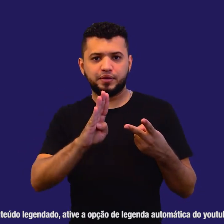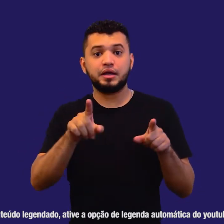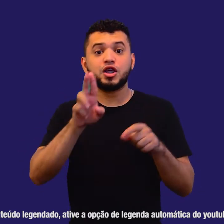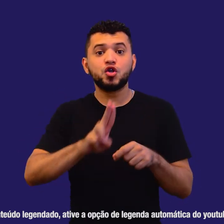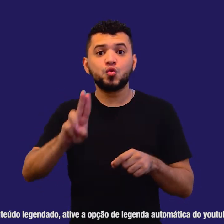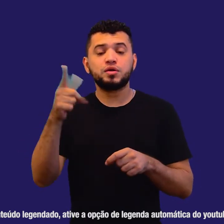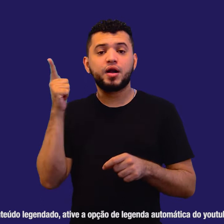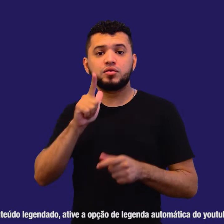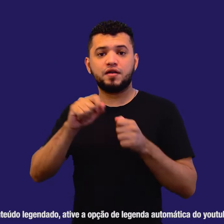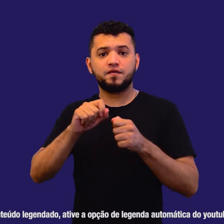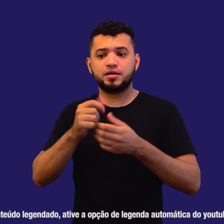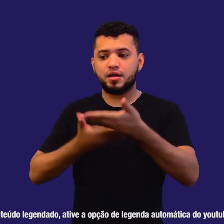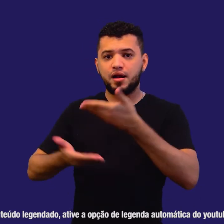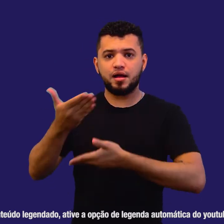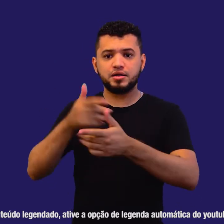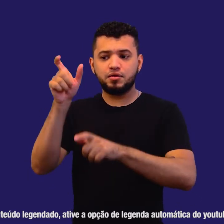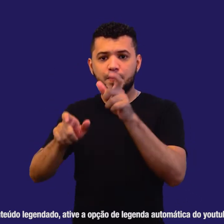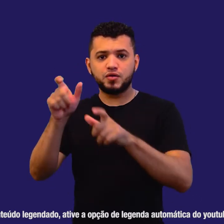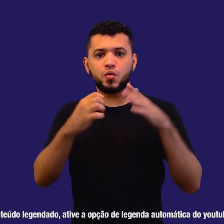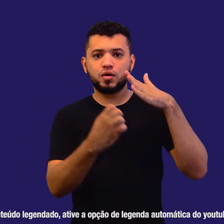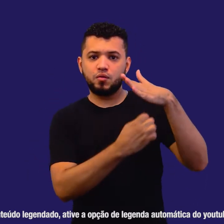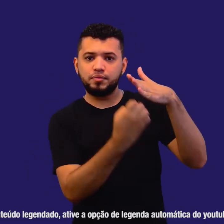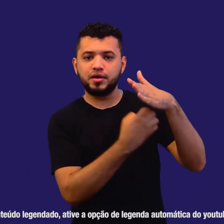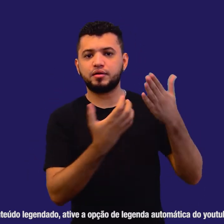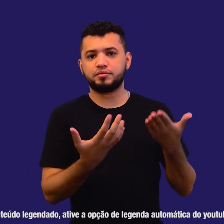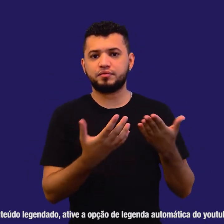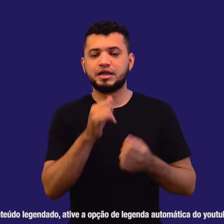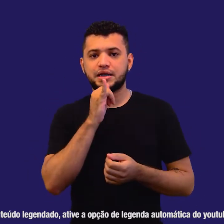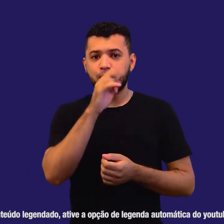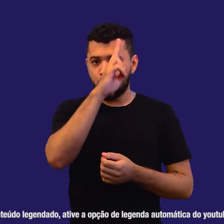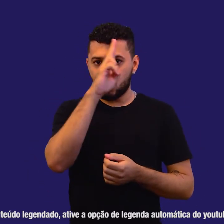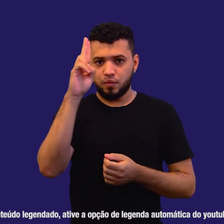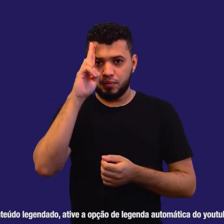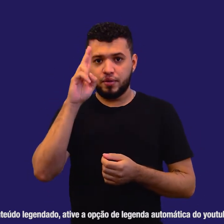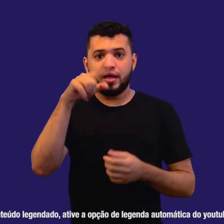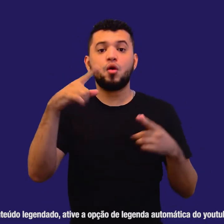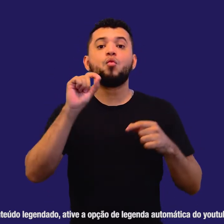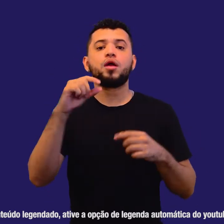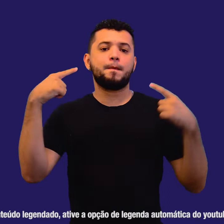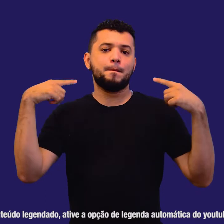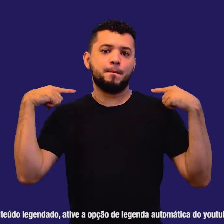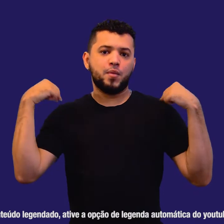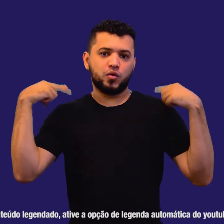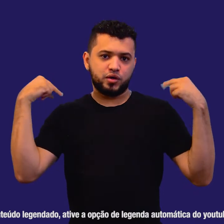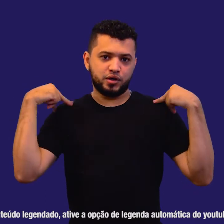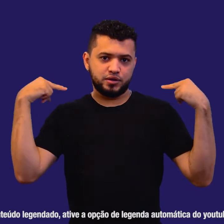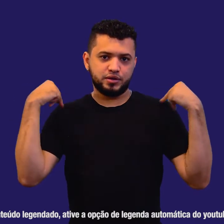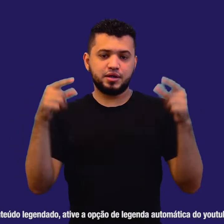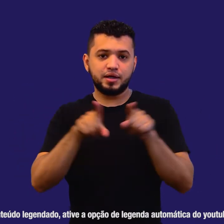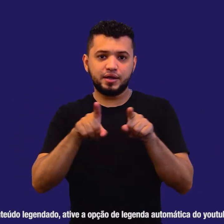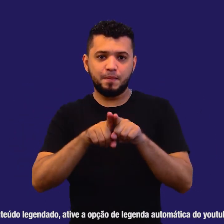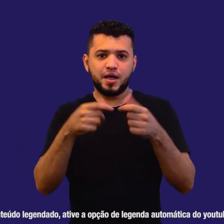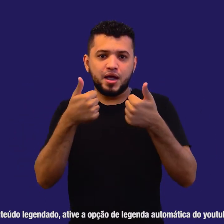para mediar as relações entre fornecedores e clientes. No caso da Uber, entre motoristas e pessoas que precisam de transporte sob